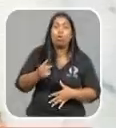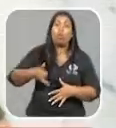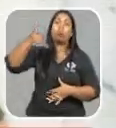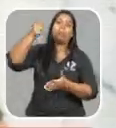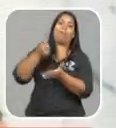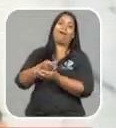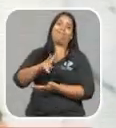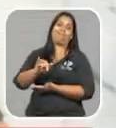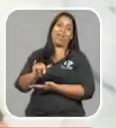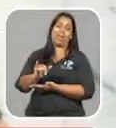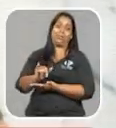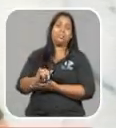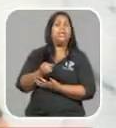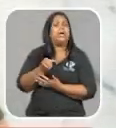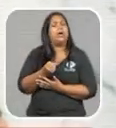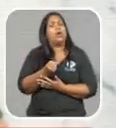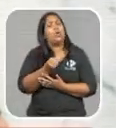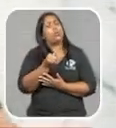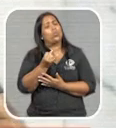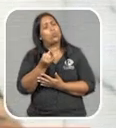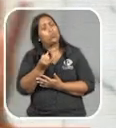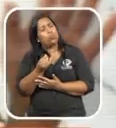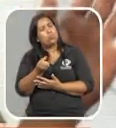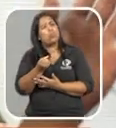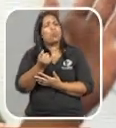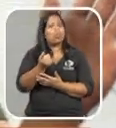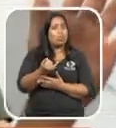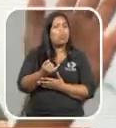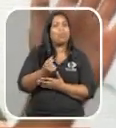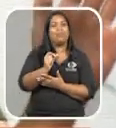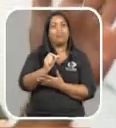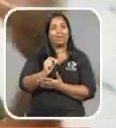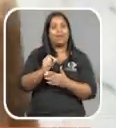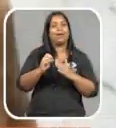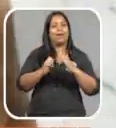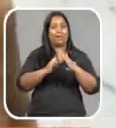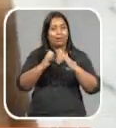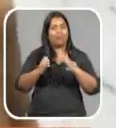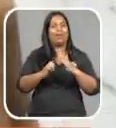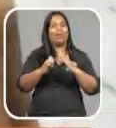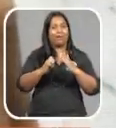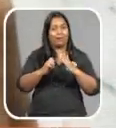Alguma instituição financeira vai ganhar muito dinheiro muito com dinheiro. Isso. Então, eu paro por aqui, né?